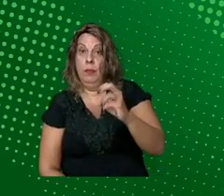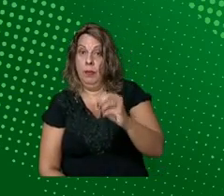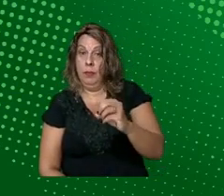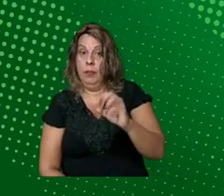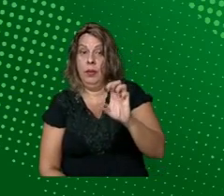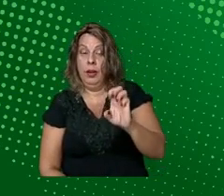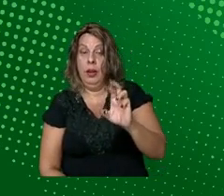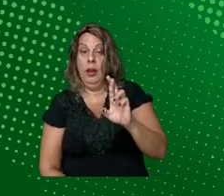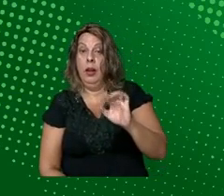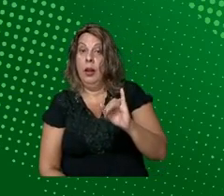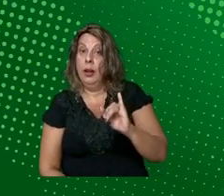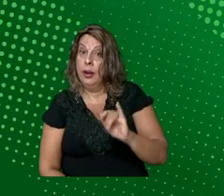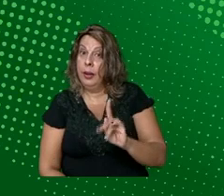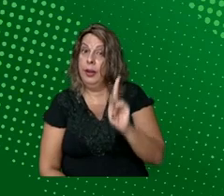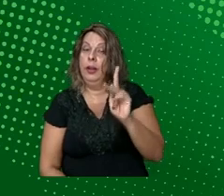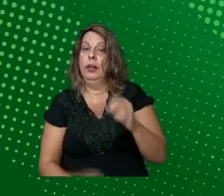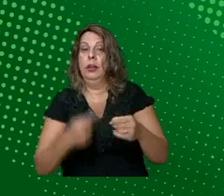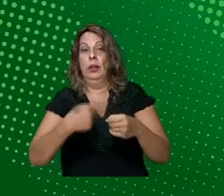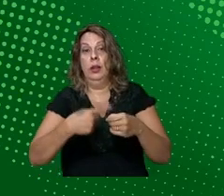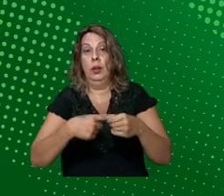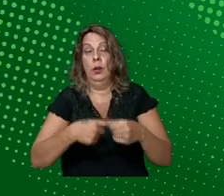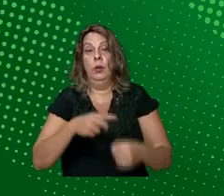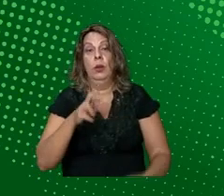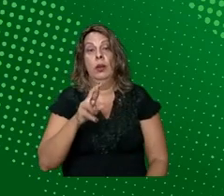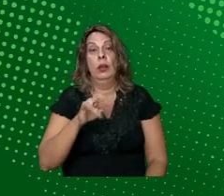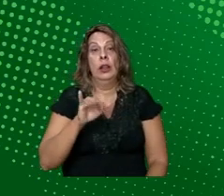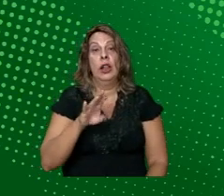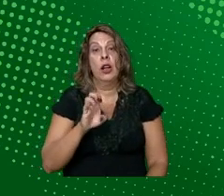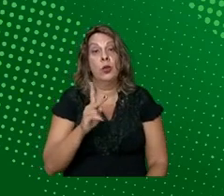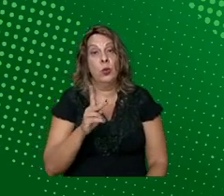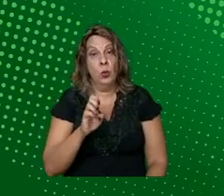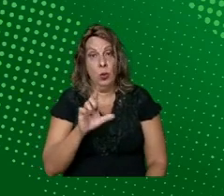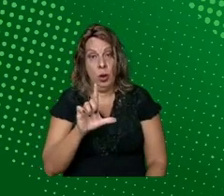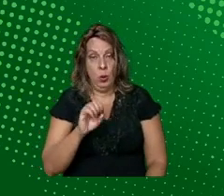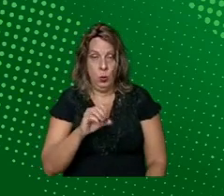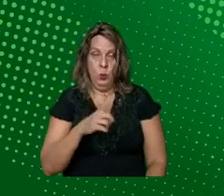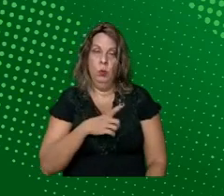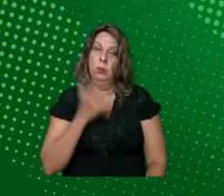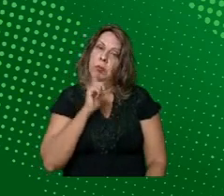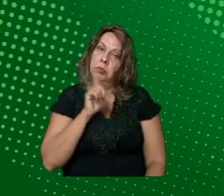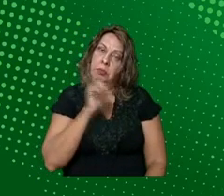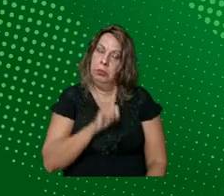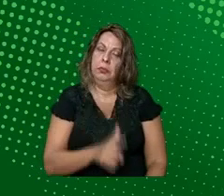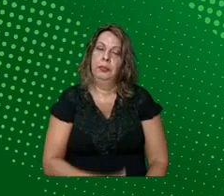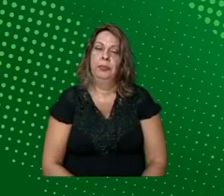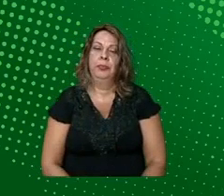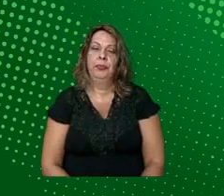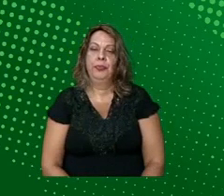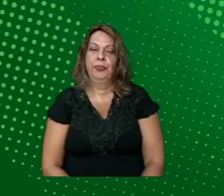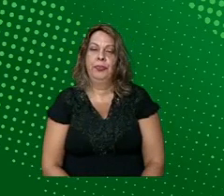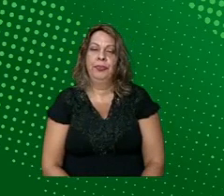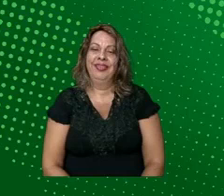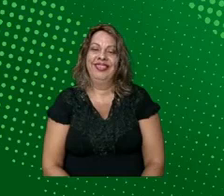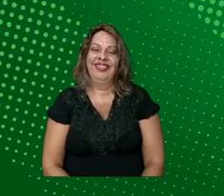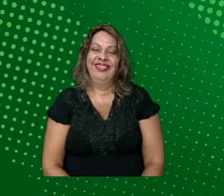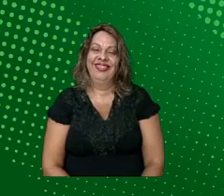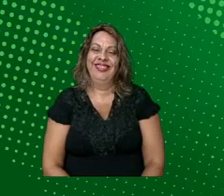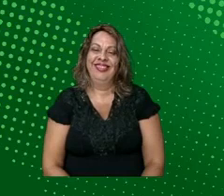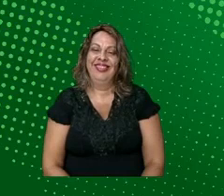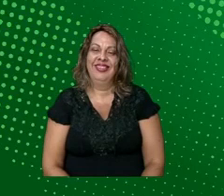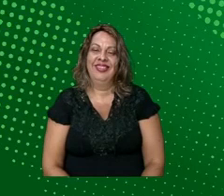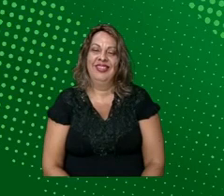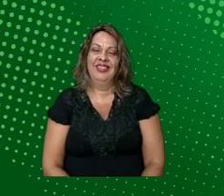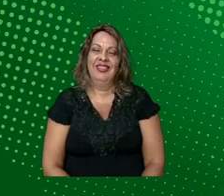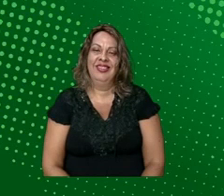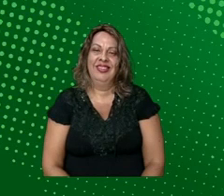162050, Eric Renan dos Santos de Riachuelo, adquiriu aí na Regional Laranjeiras, levou R$500 já que... Tá vendo aí, gente?